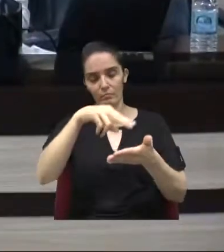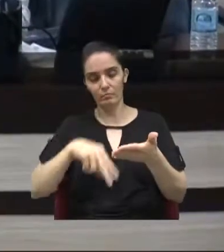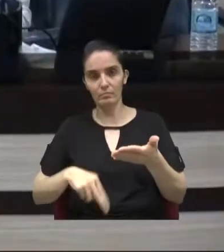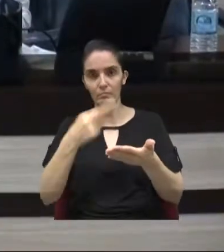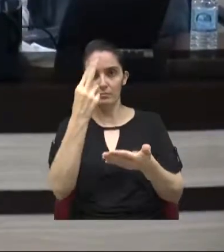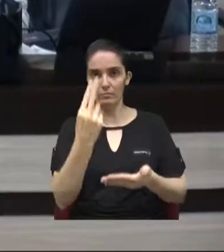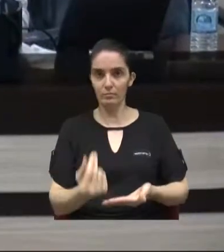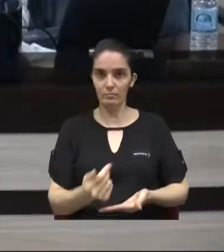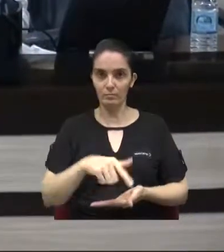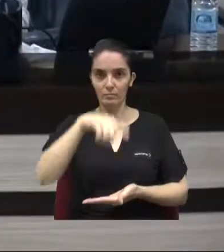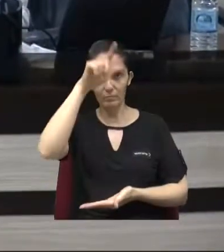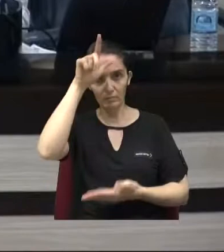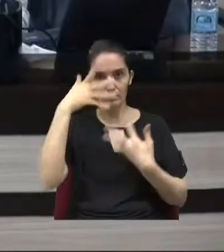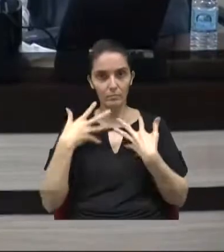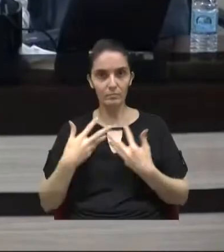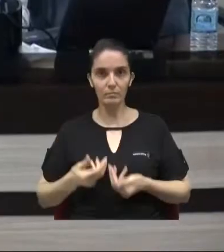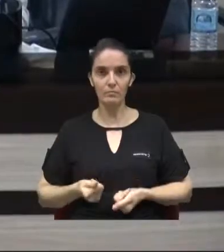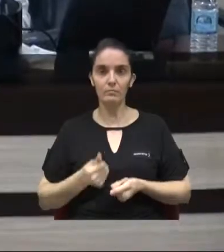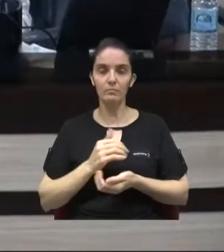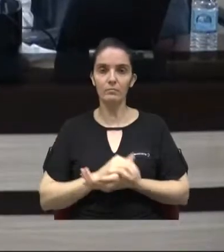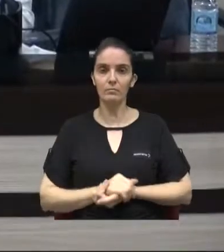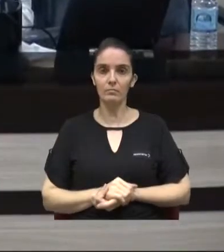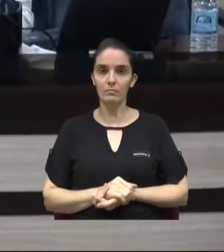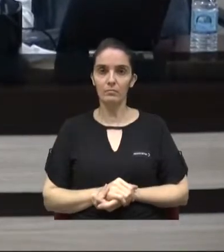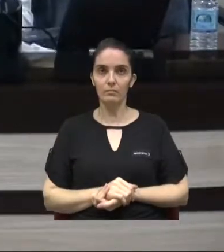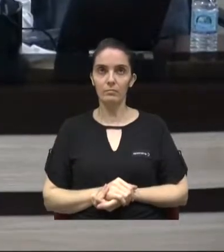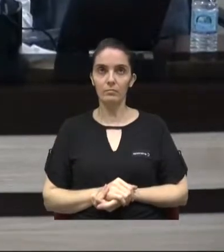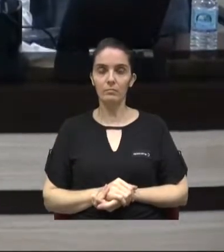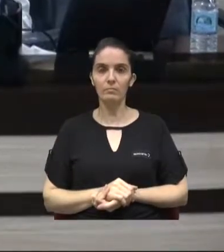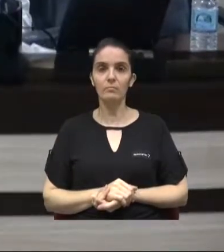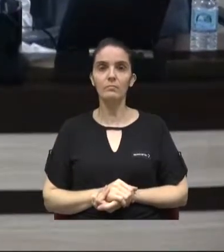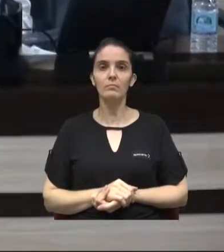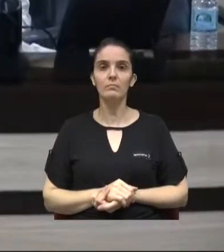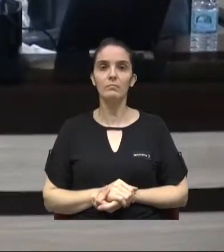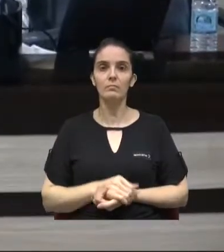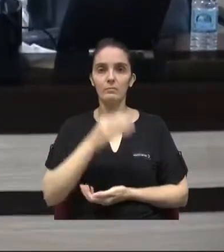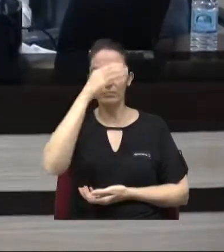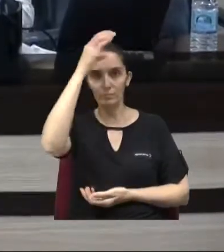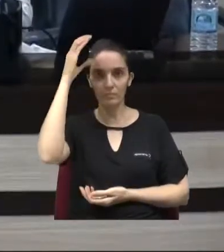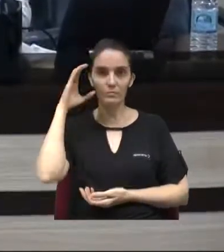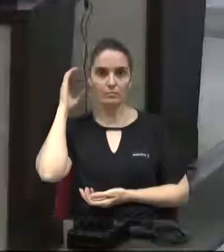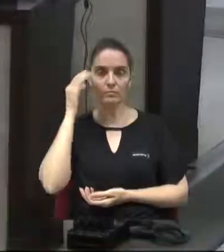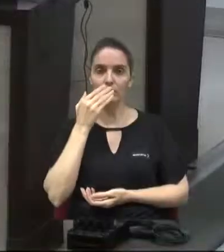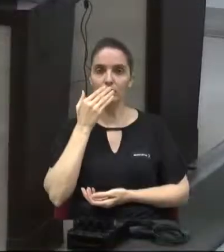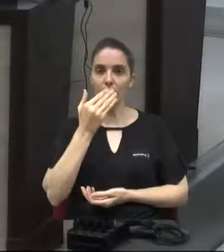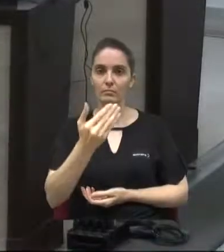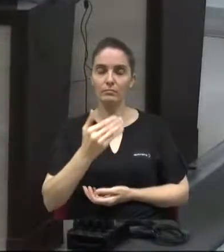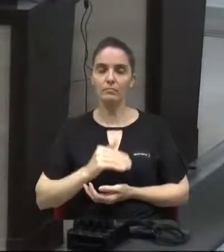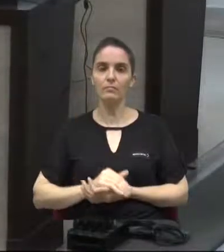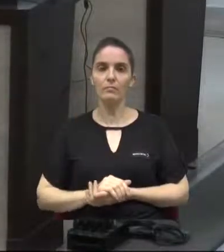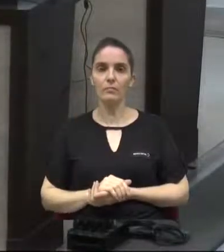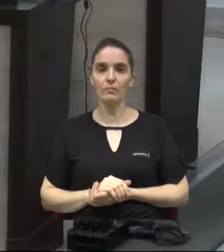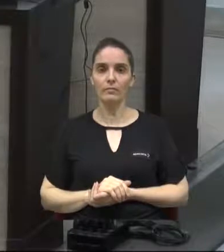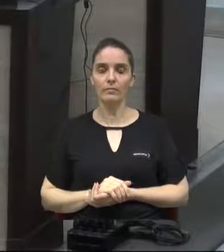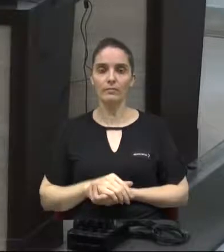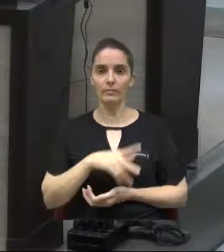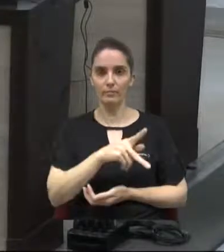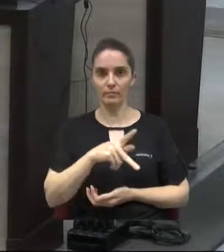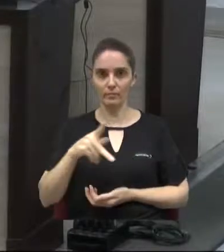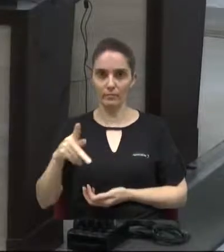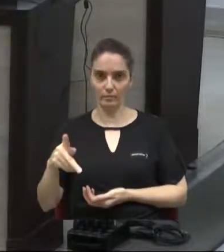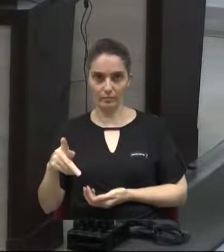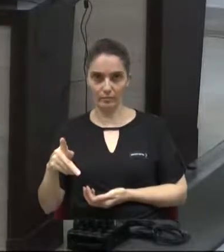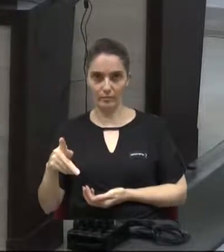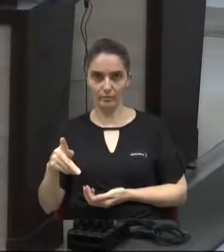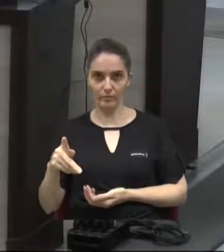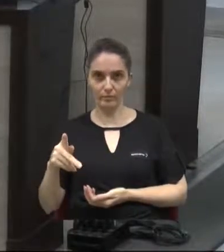deliberado pelos líderes. Questão de ordem, presidente. Uma questão de ordem da vereadora Carolina Pontes. Excelentíssimo presidente,